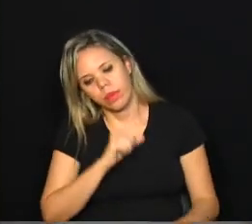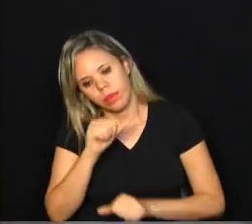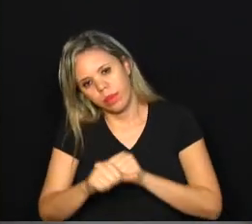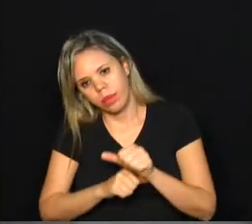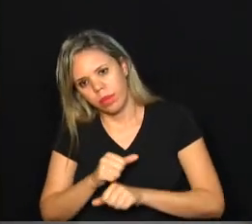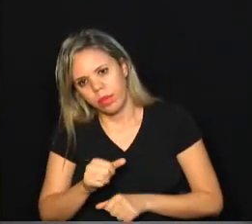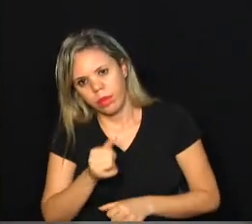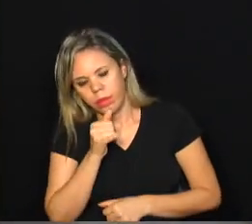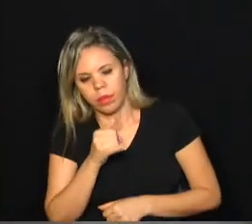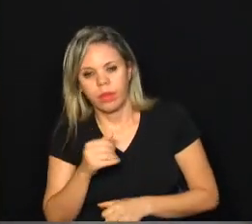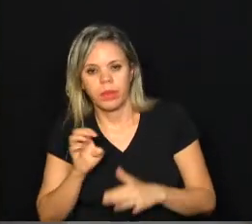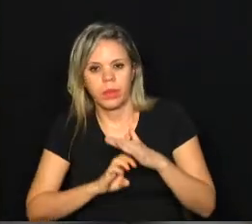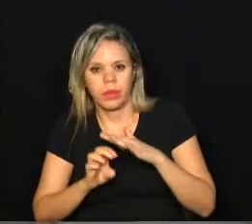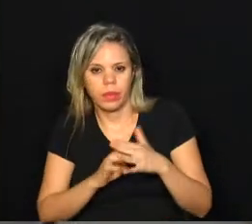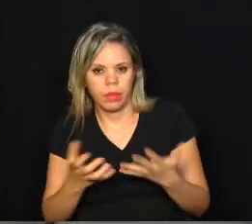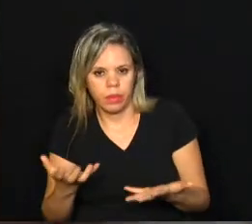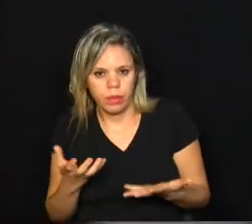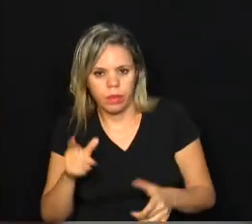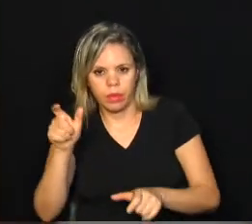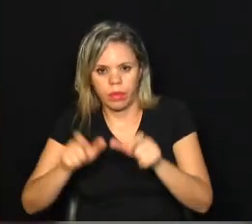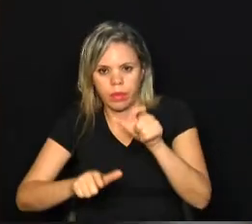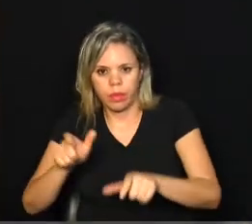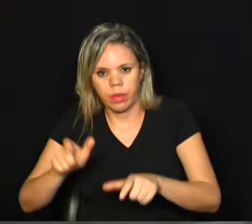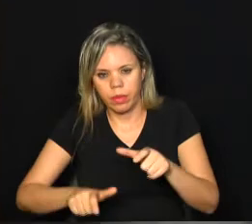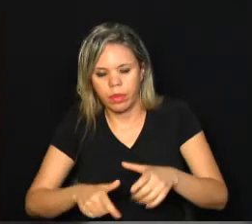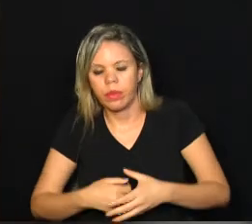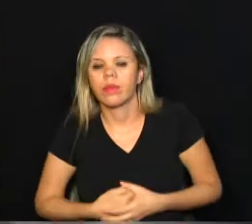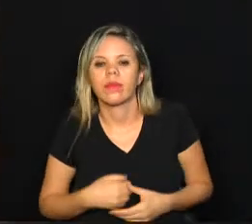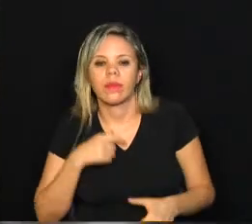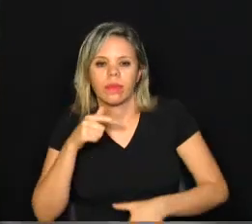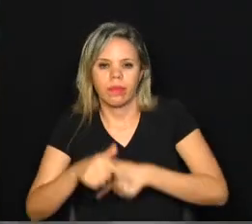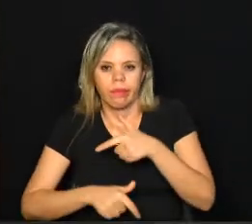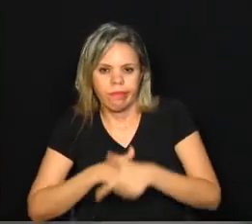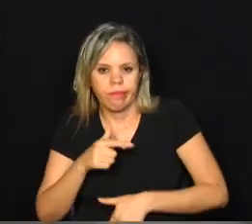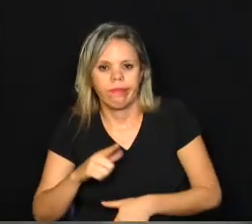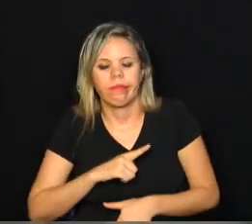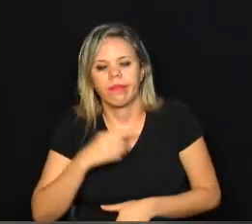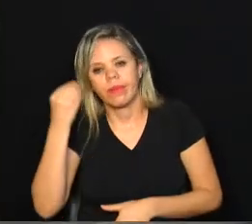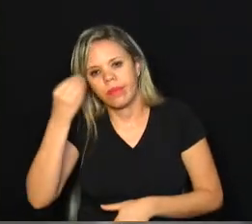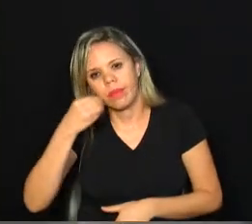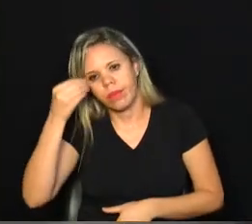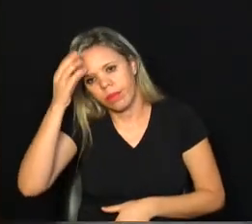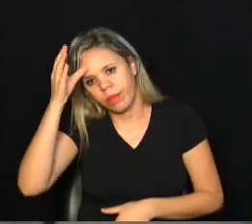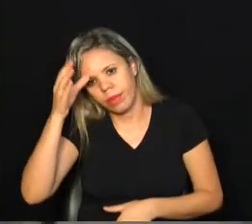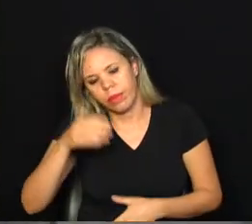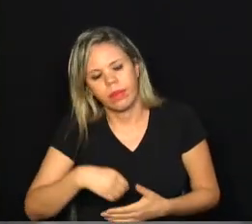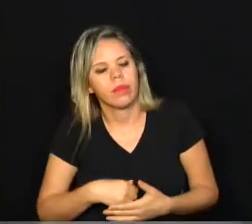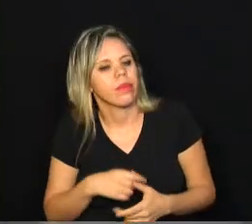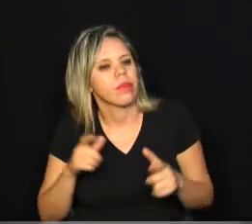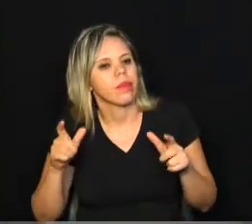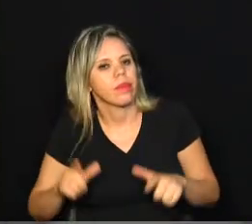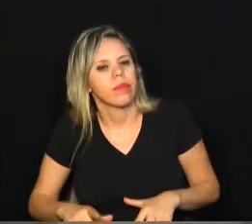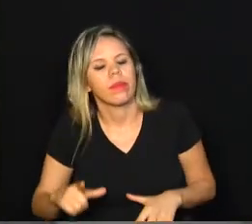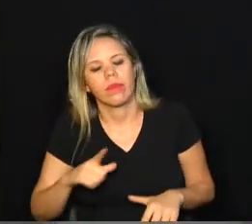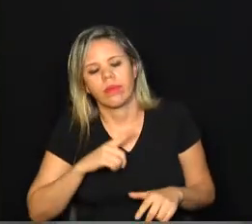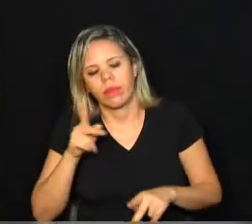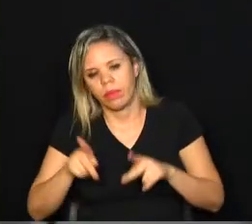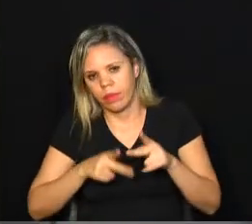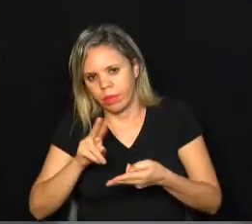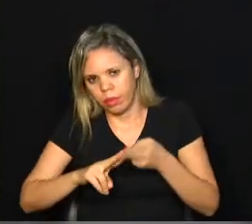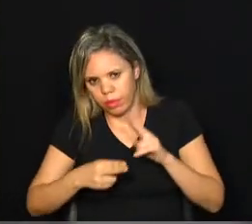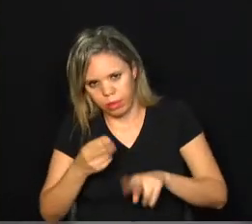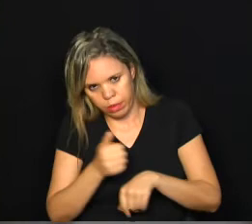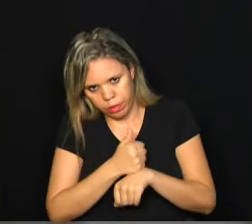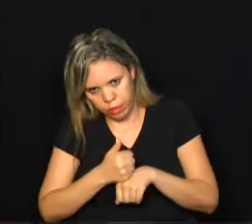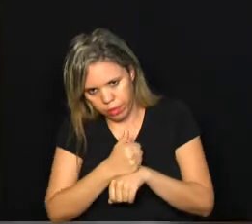contas as empresas querem pessoas que trabalhem e que tenham conhecimento. Então, tem que ser um local que tenha essas pessoas, tem que